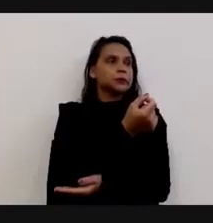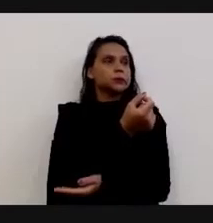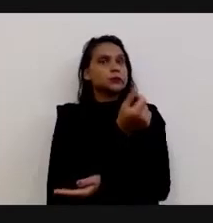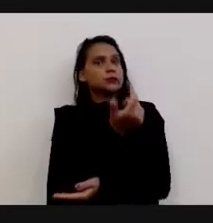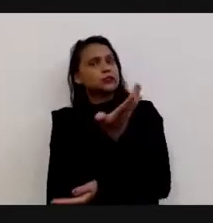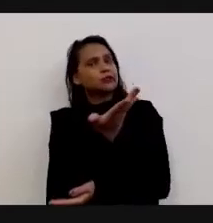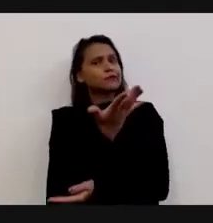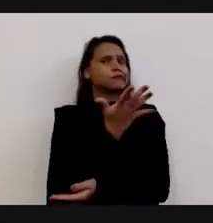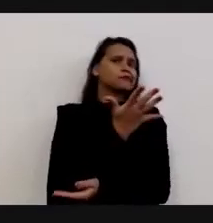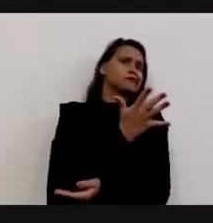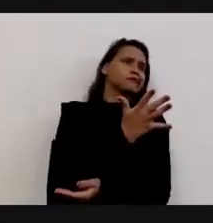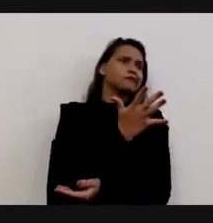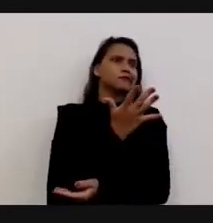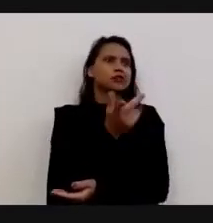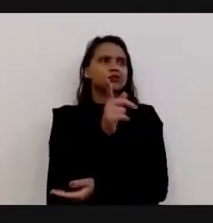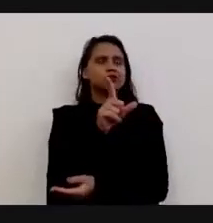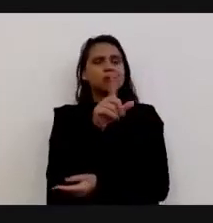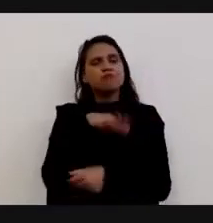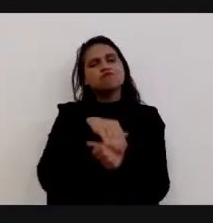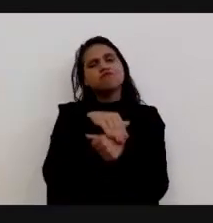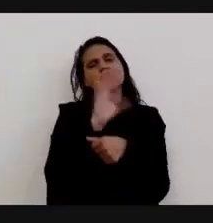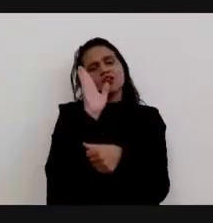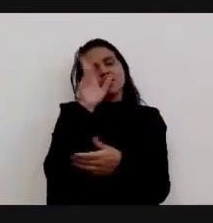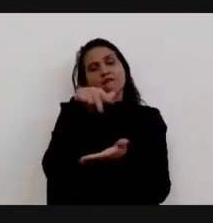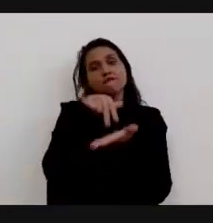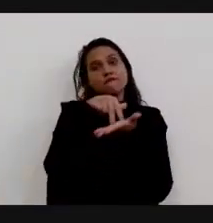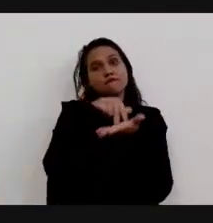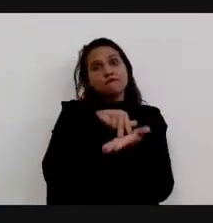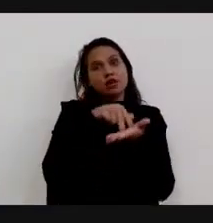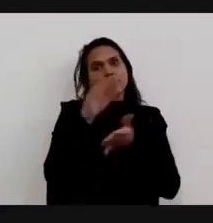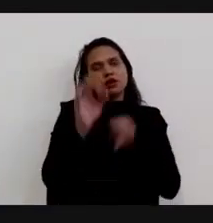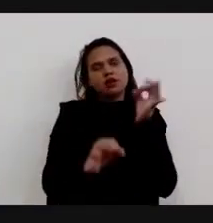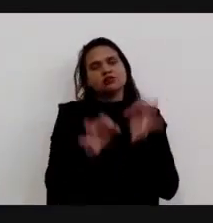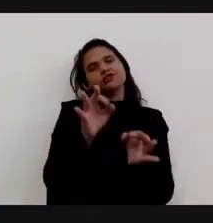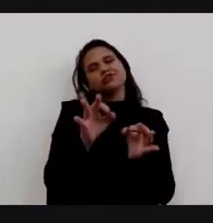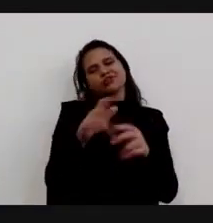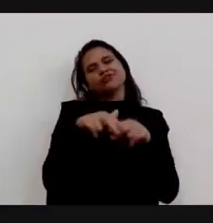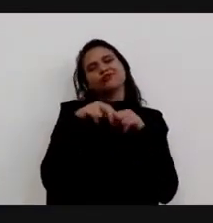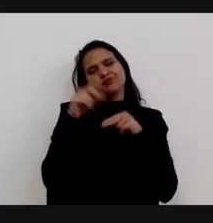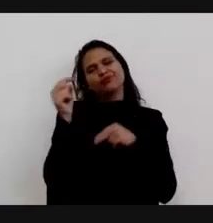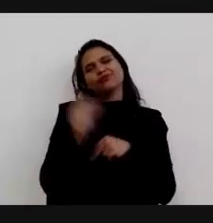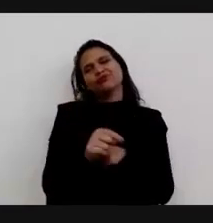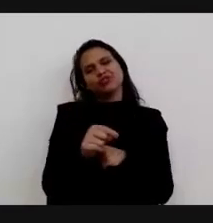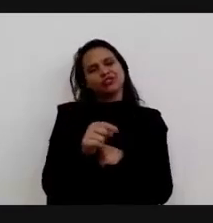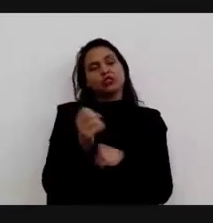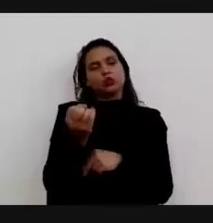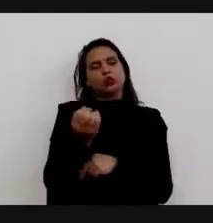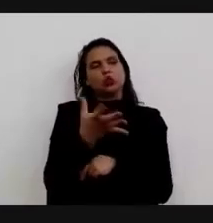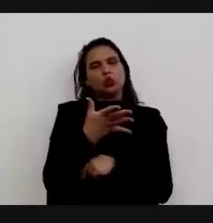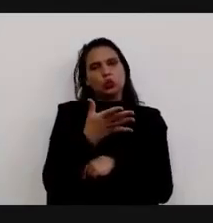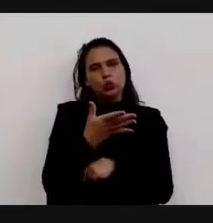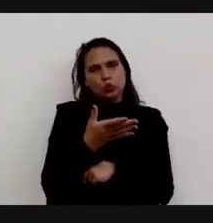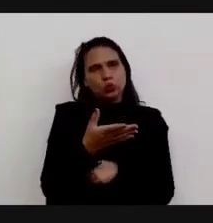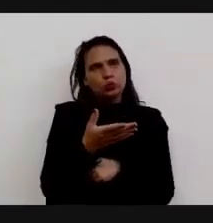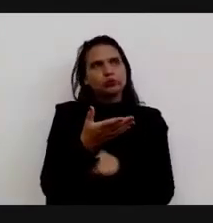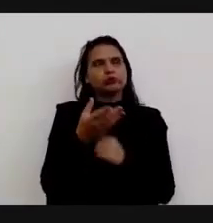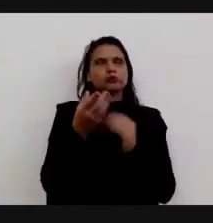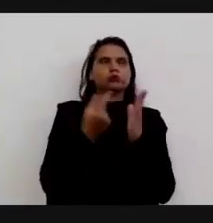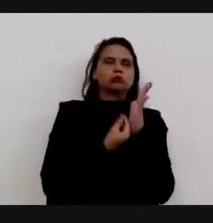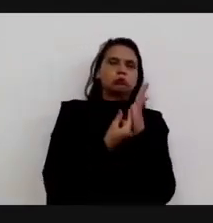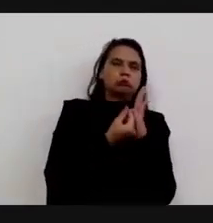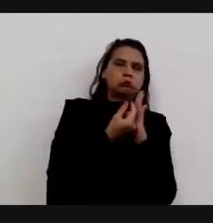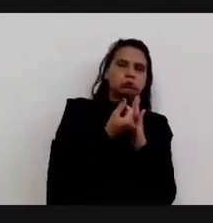tanta segurança jurídica desse processo das transferências especiais. Assim como é um dispositivo novo no